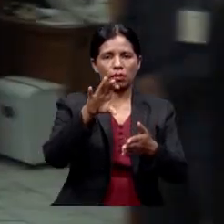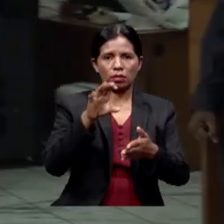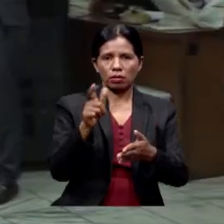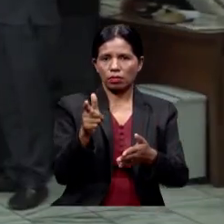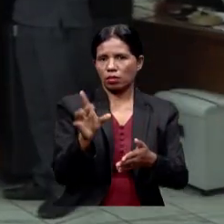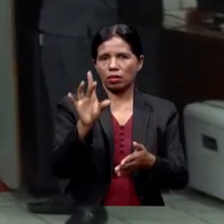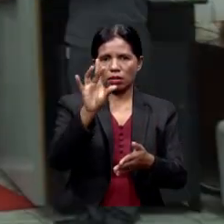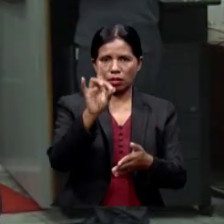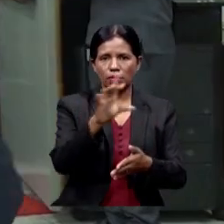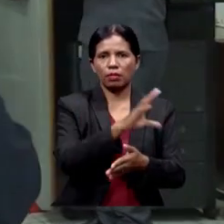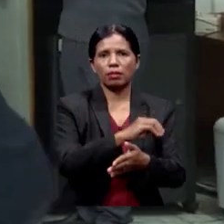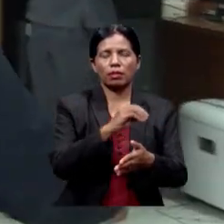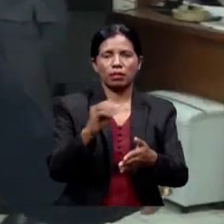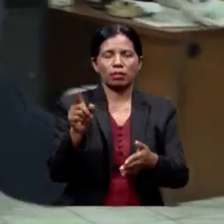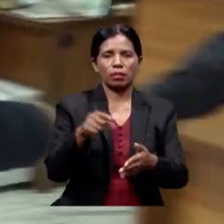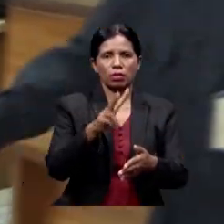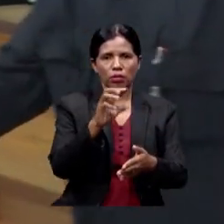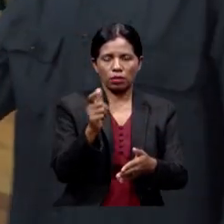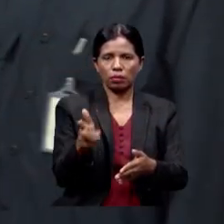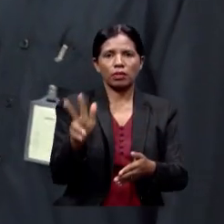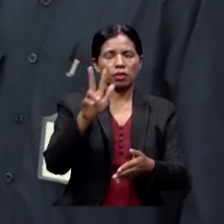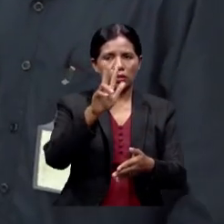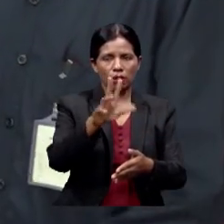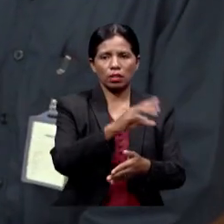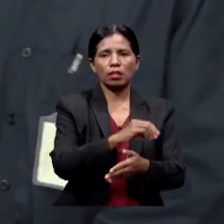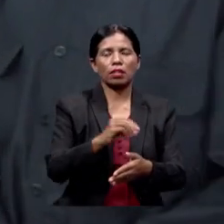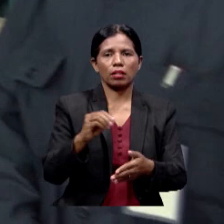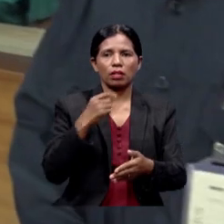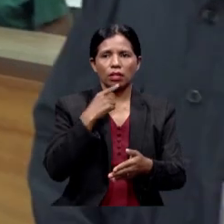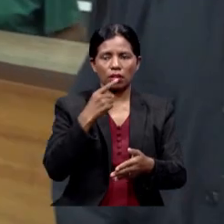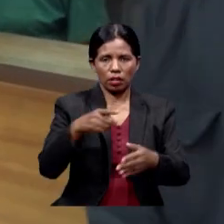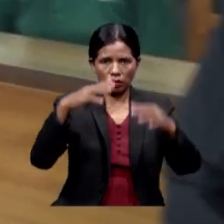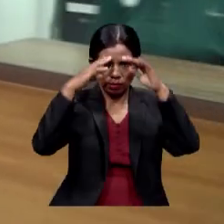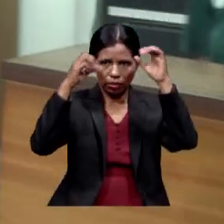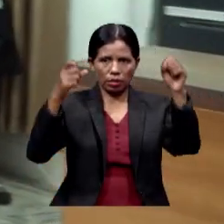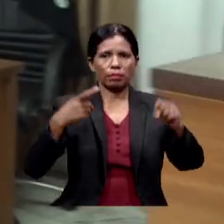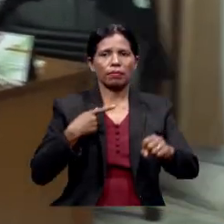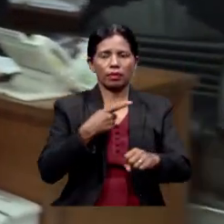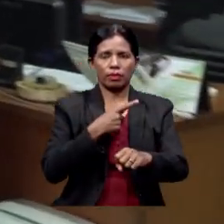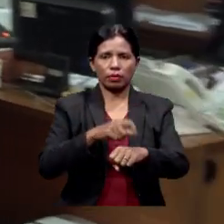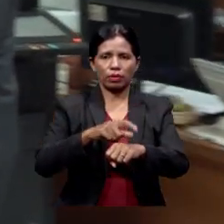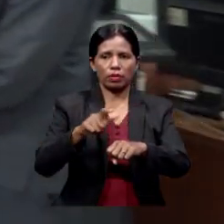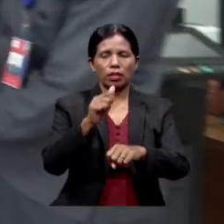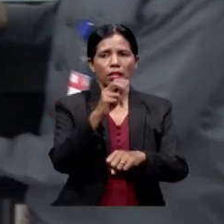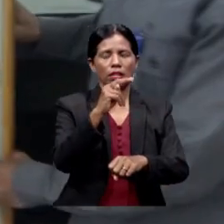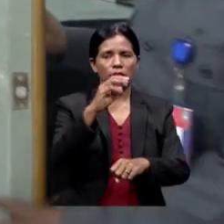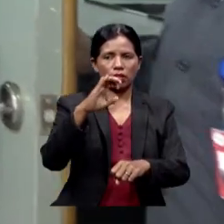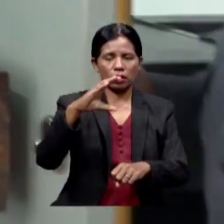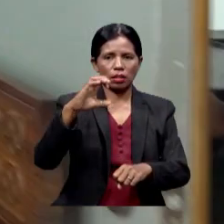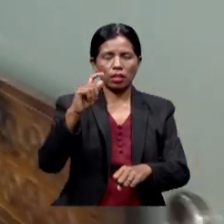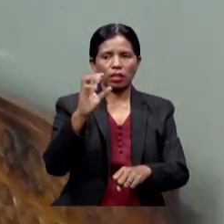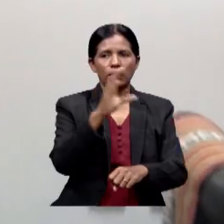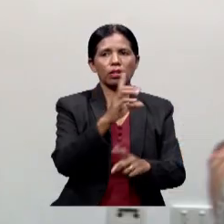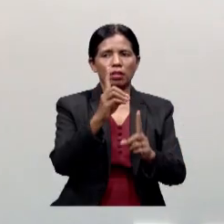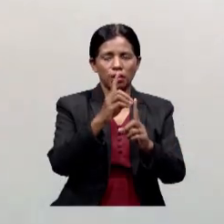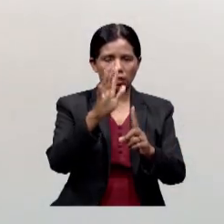Singualu, barra ringuar rua Nulor Sintolo, barra quinta, presidente do Parlamento Nacional Aniceto Guterres e Aloron Lima,